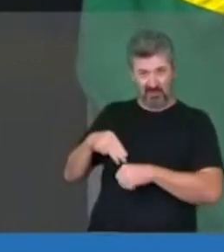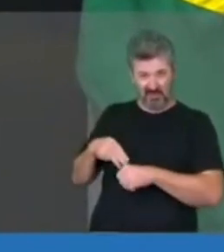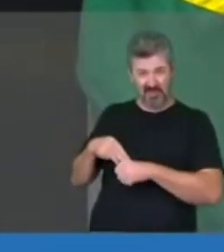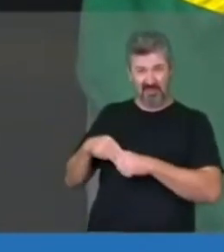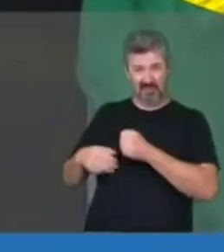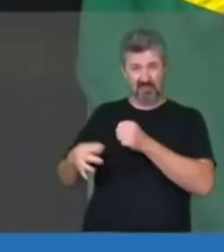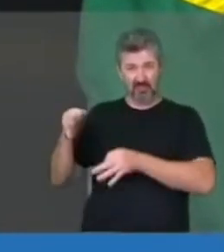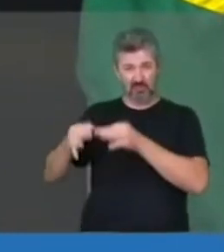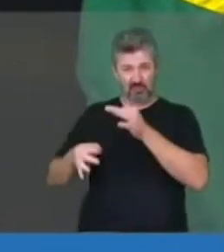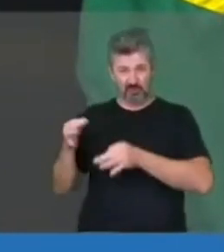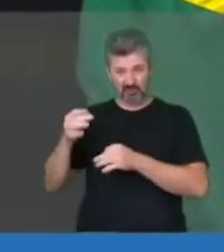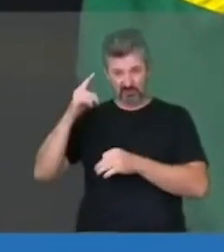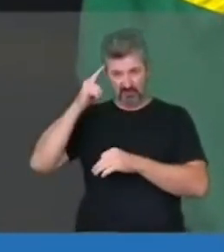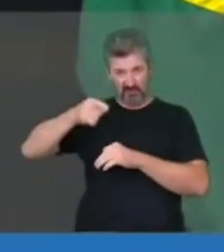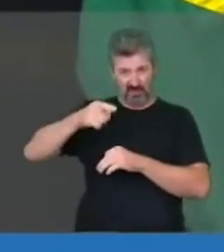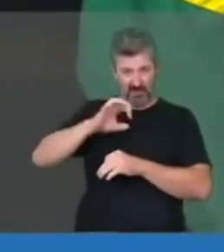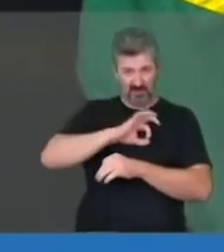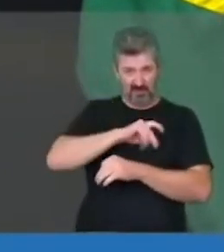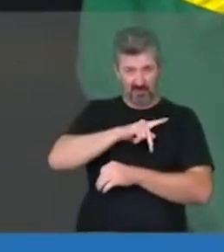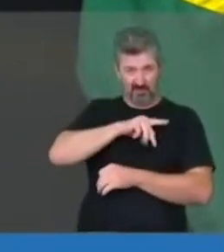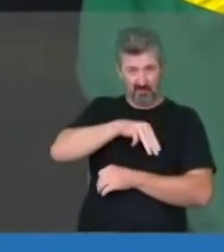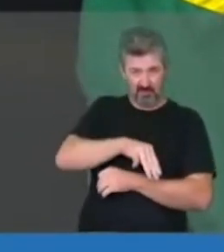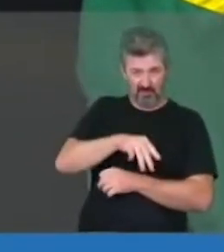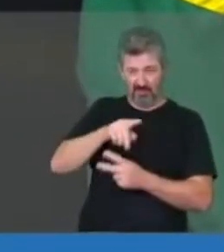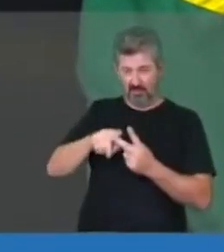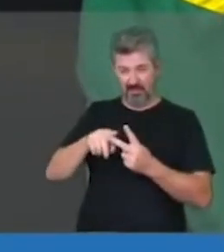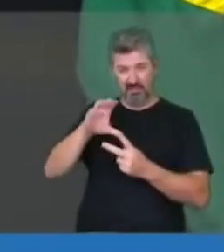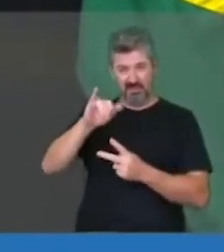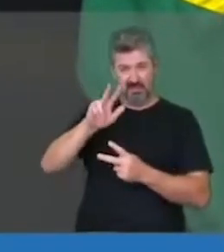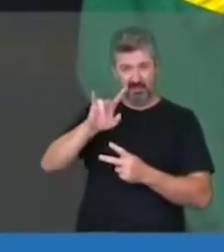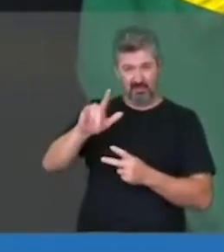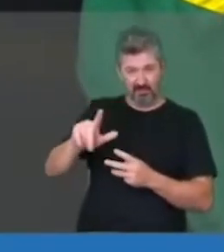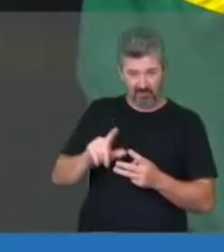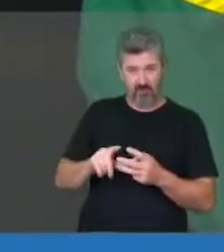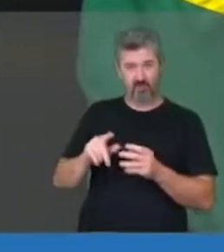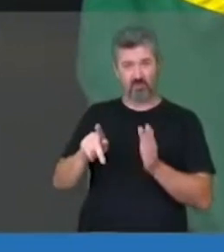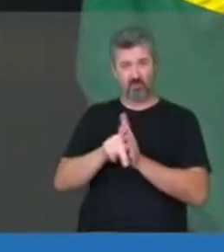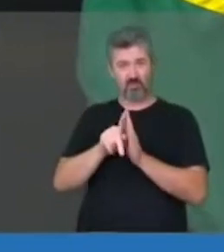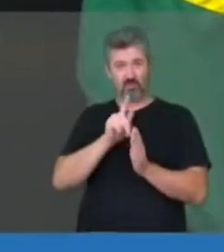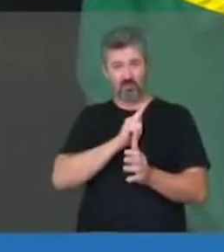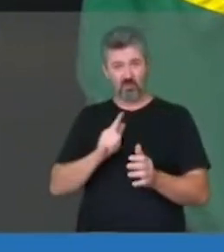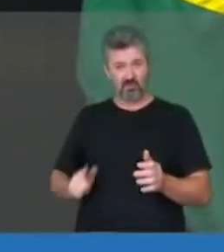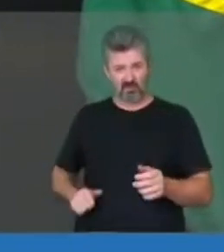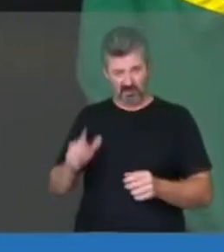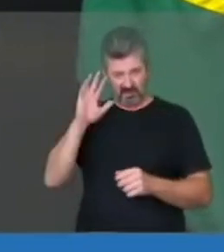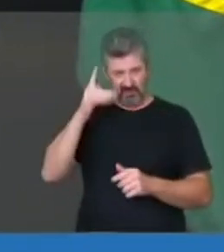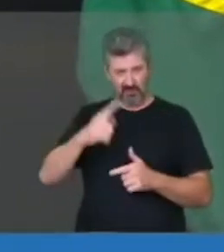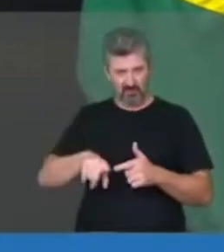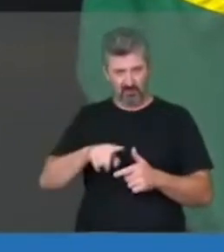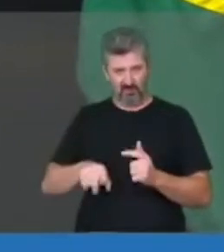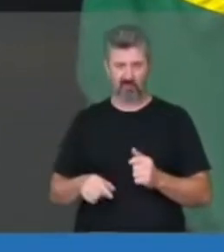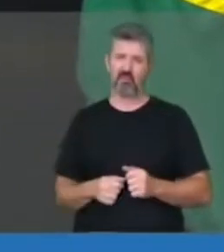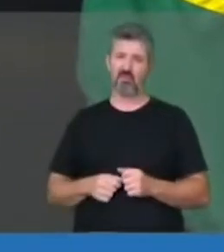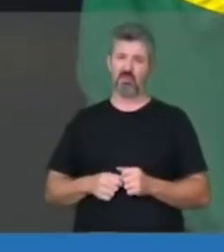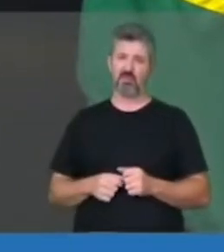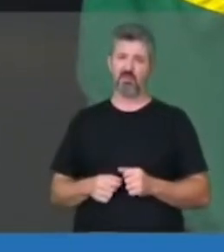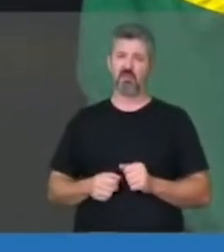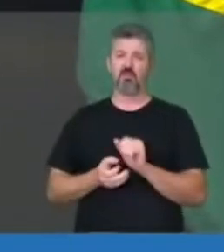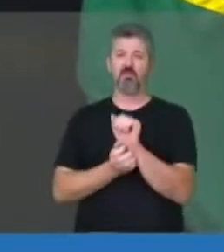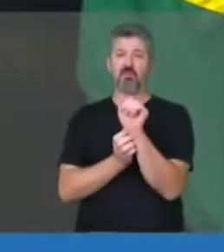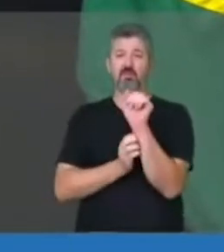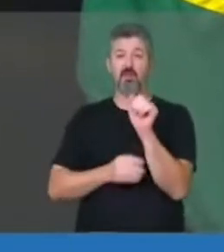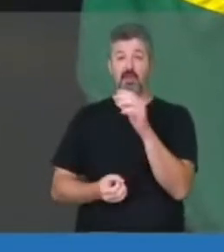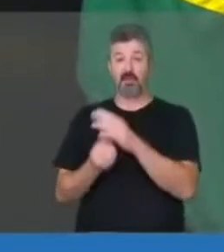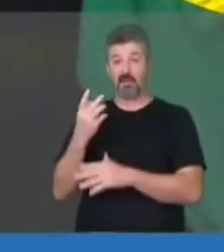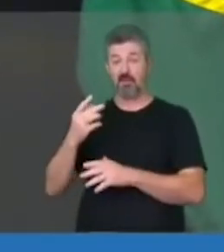mandar nas polícias militares nas polícias civis dos governadores que vai solucionar o problema criar uma Polícia